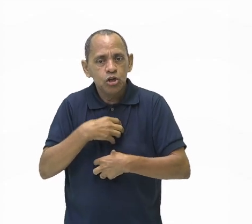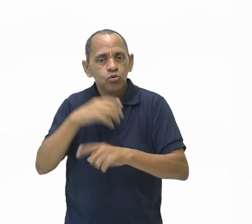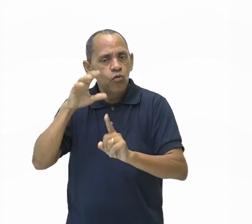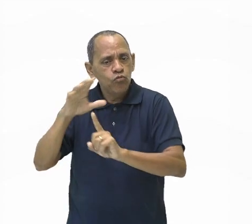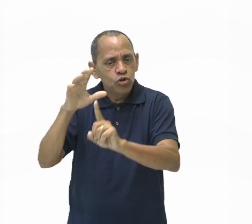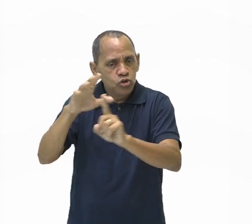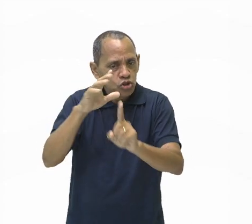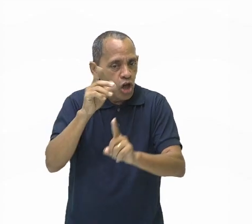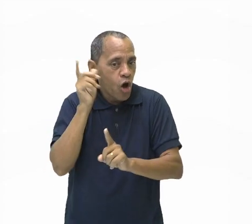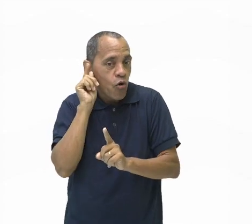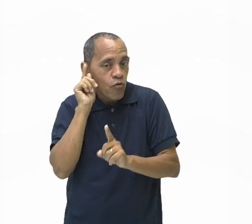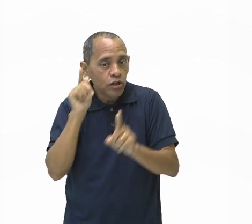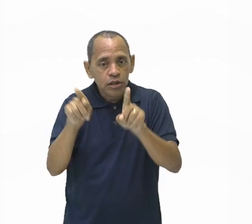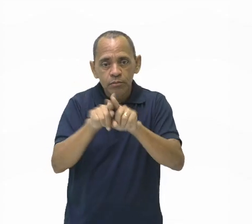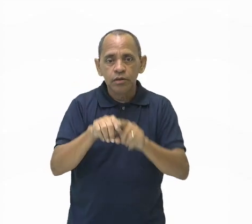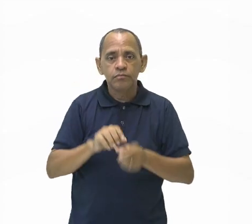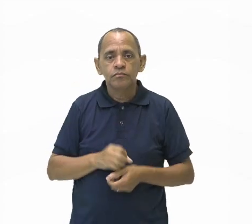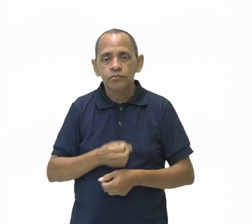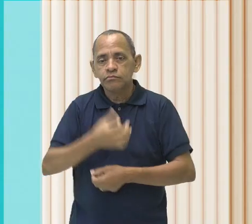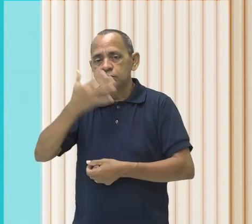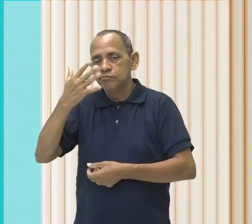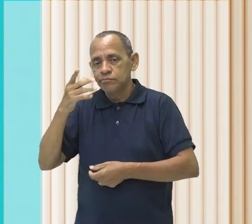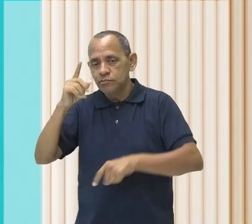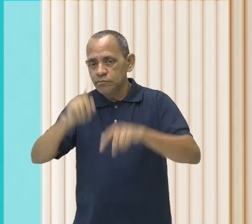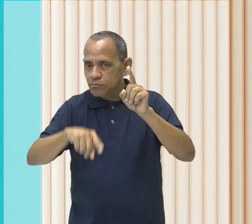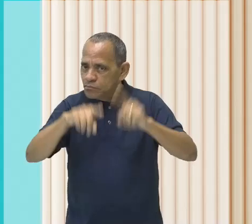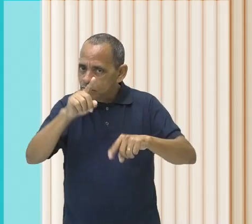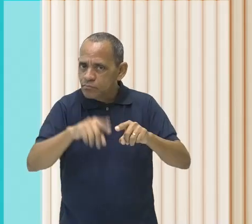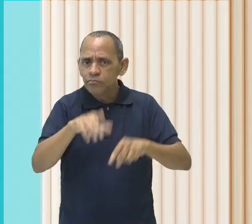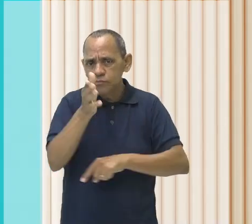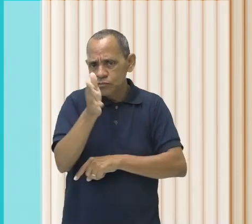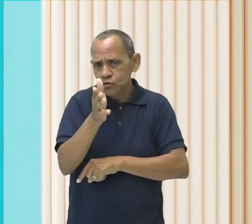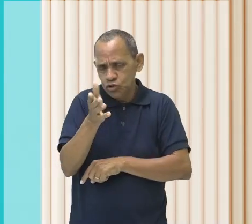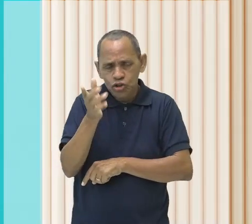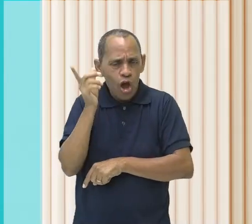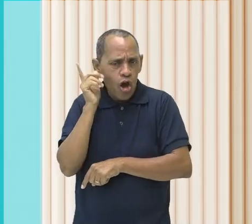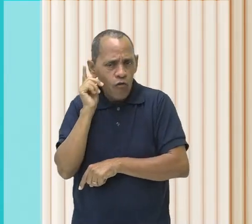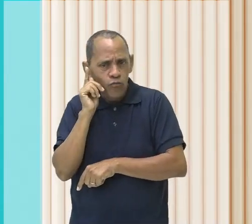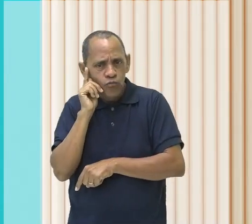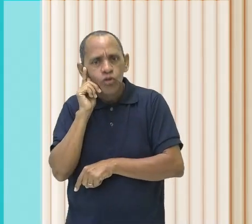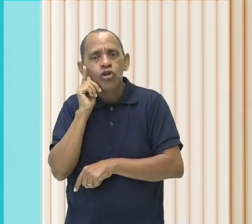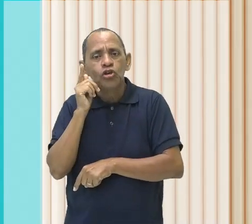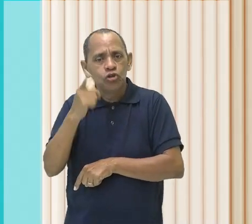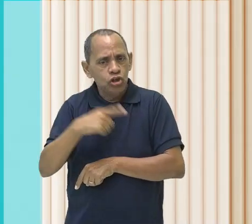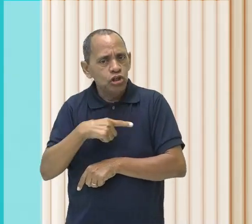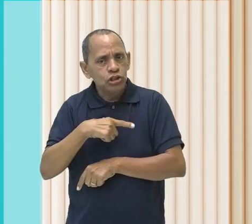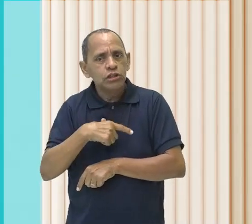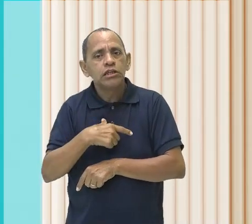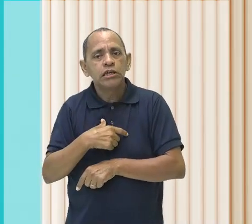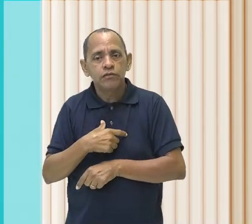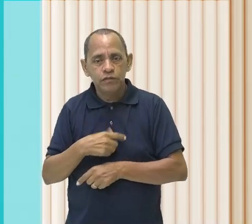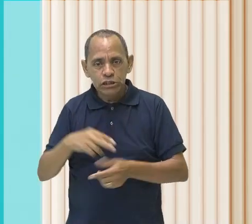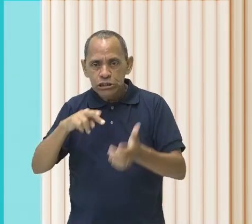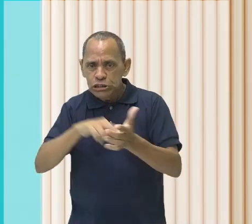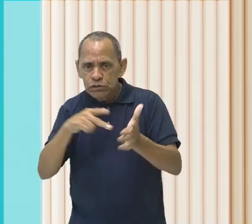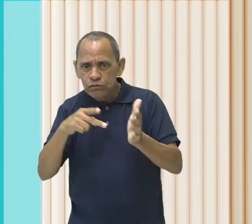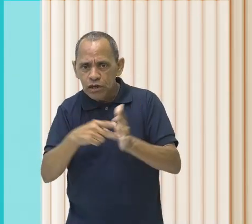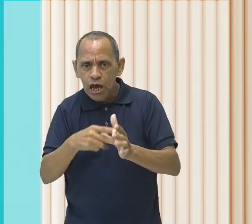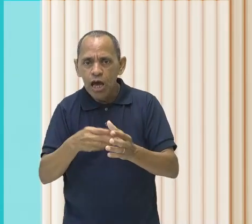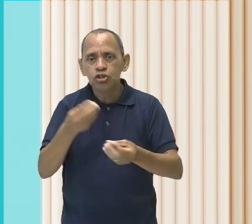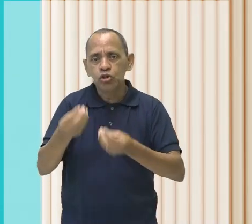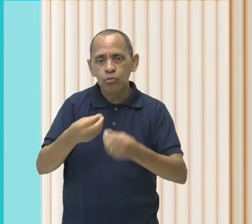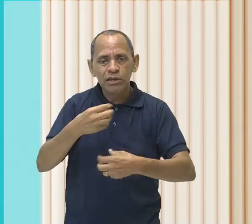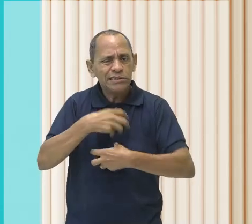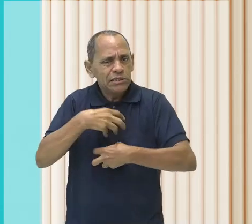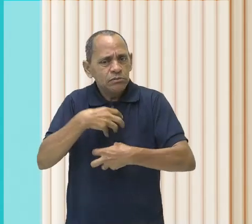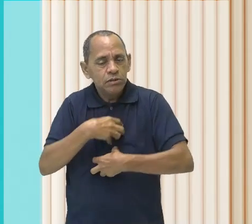Quantas músicas vocês já não se depararam por aí, né? Que mexeram com os sentimentos. Se tem uma coisa, eu sempre digo que tem uma coisa